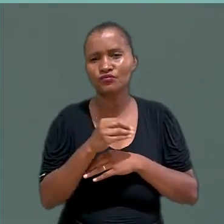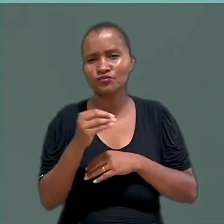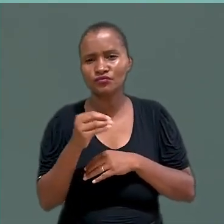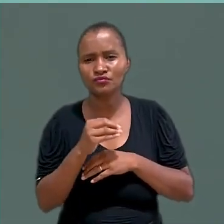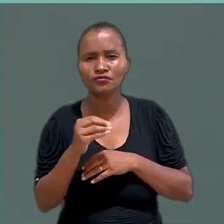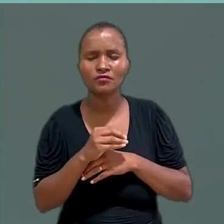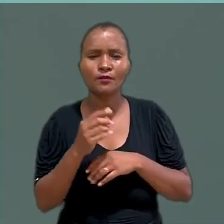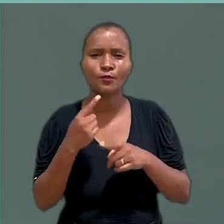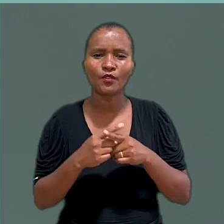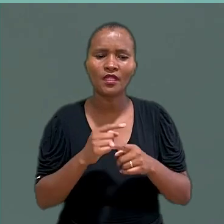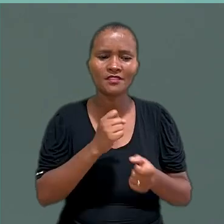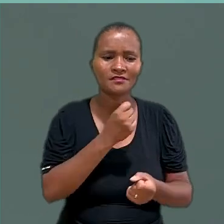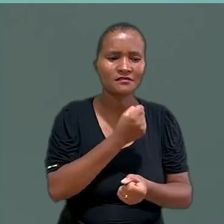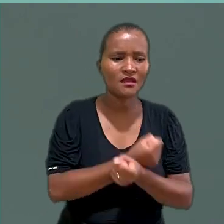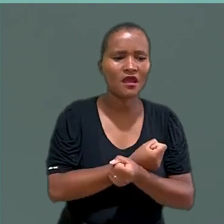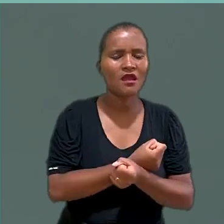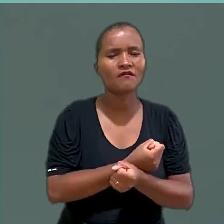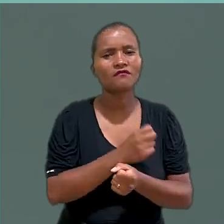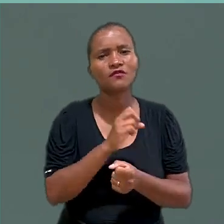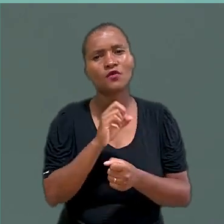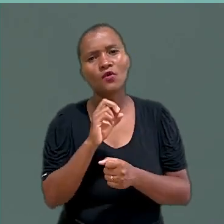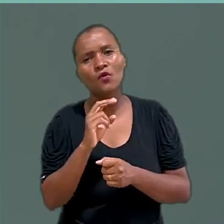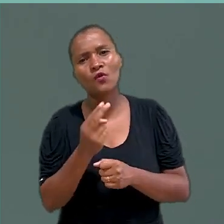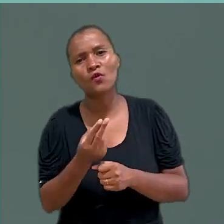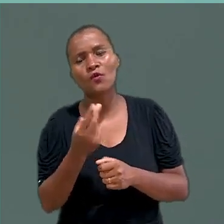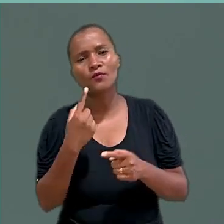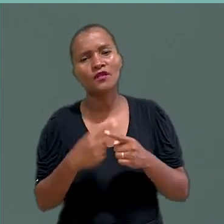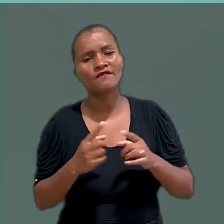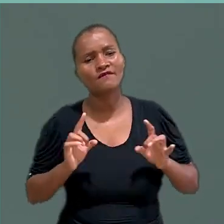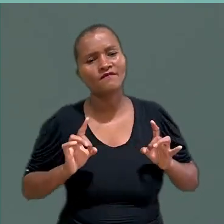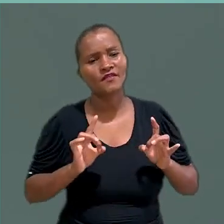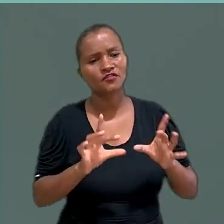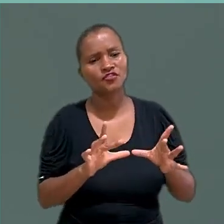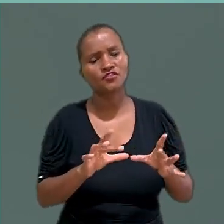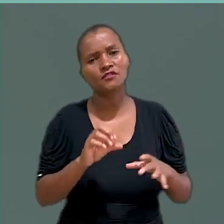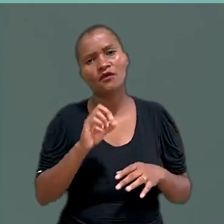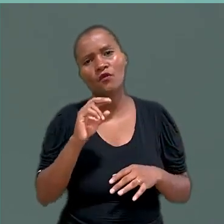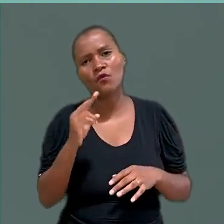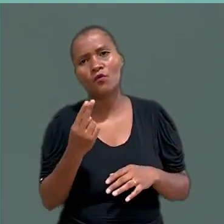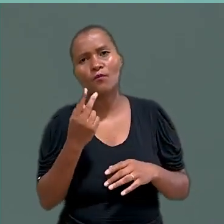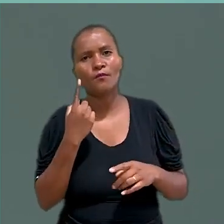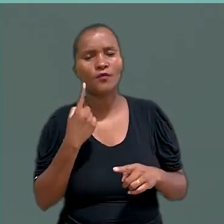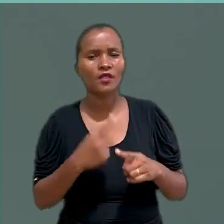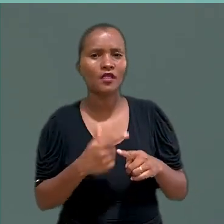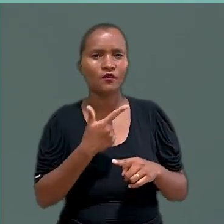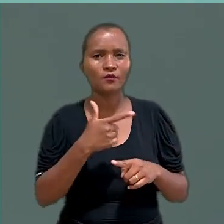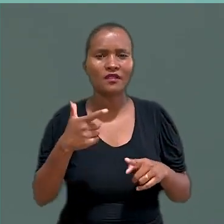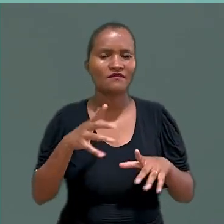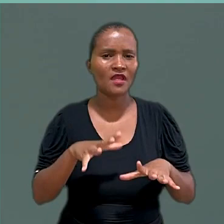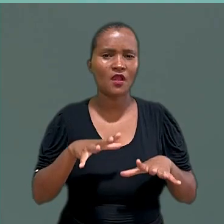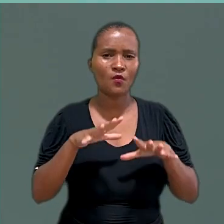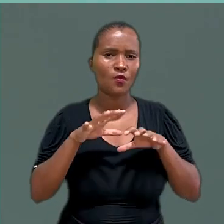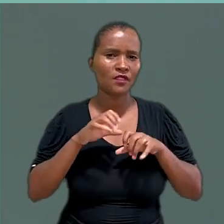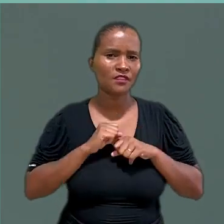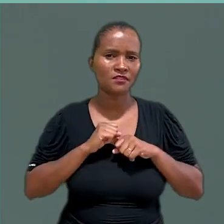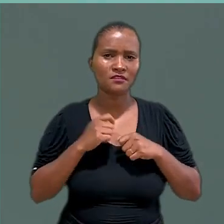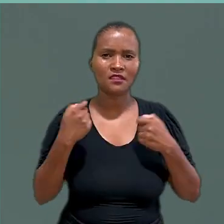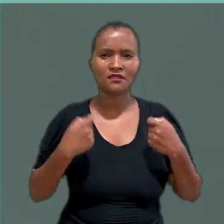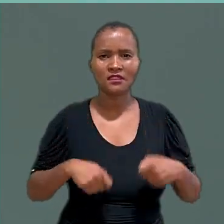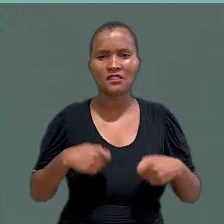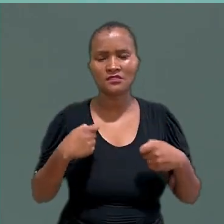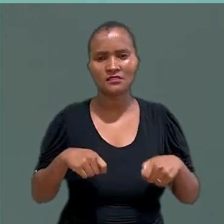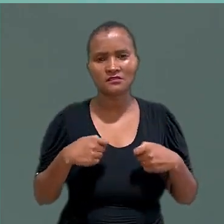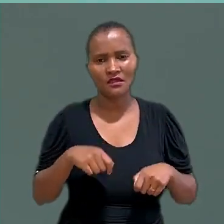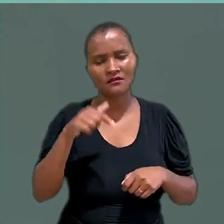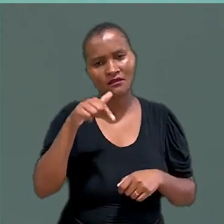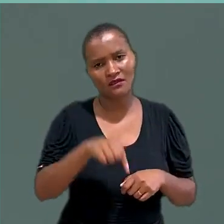de vulnerabilidade, seja porque está escravizada, seja porque está traficada, seja porque não teve a acolhida necessária,